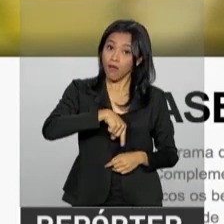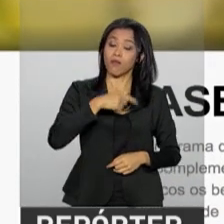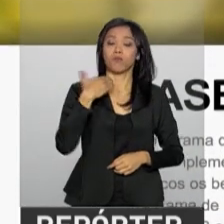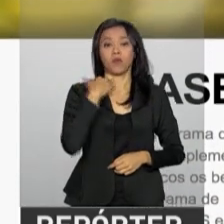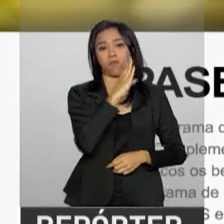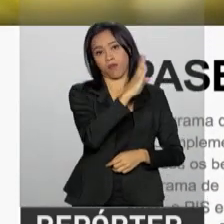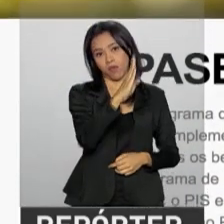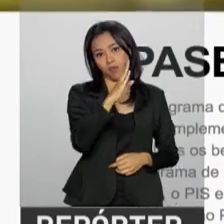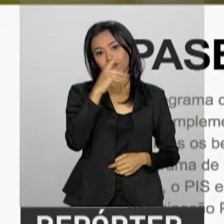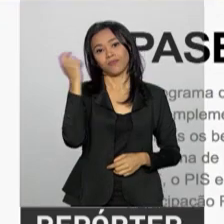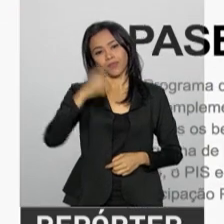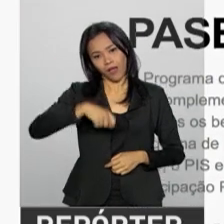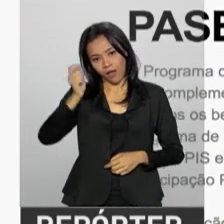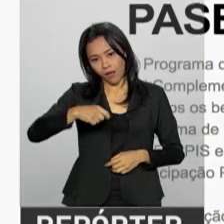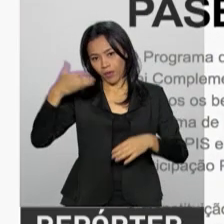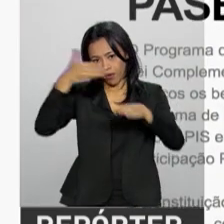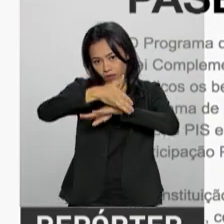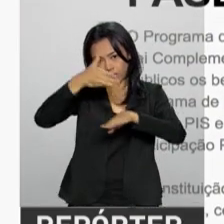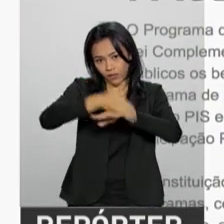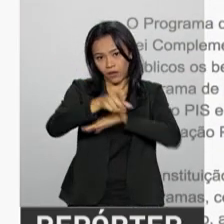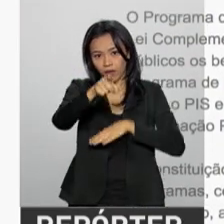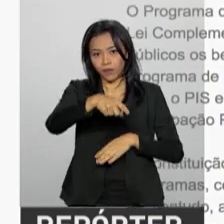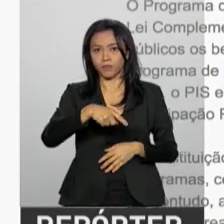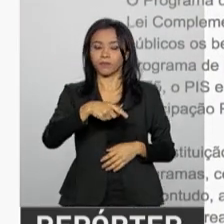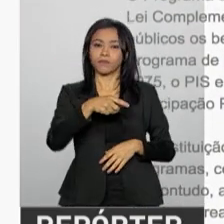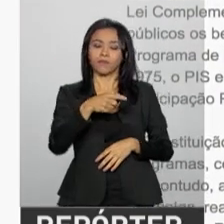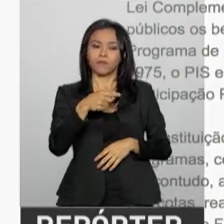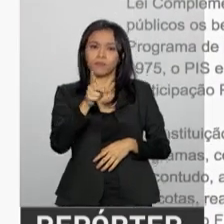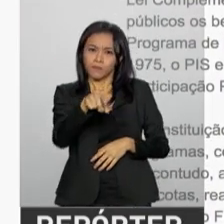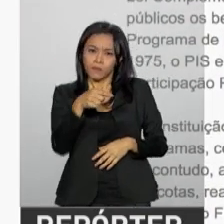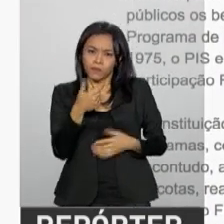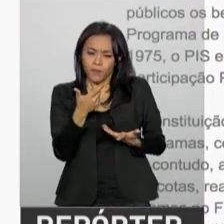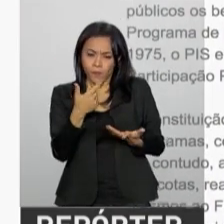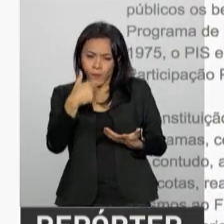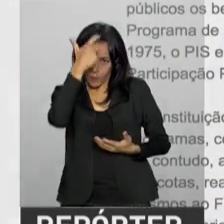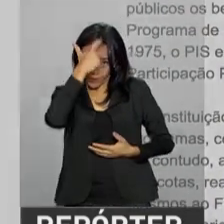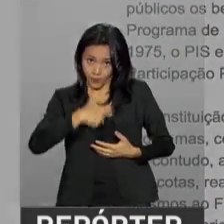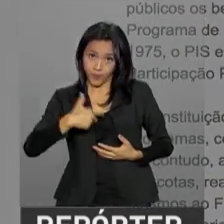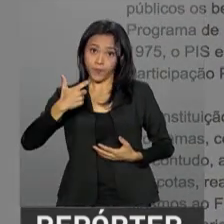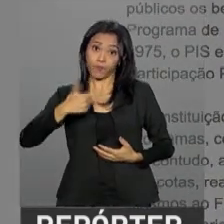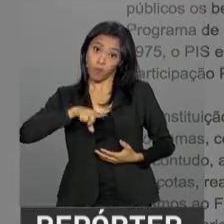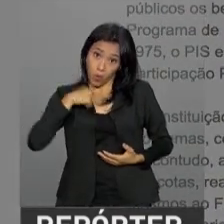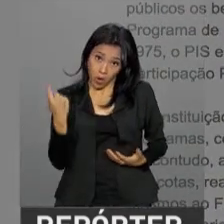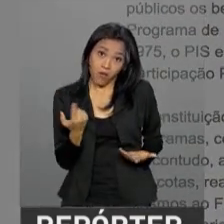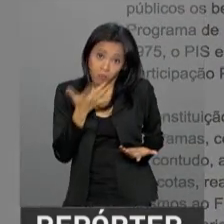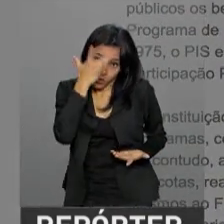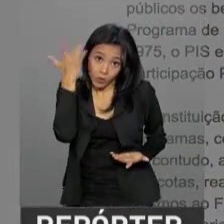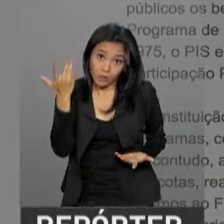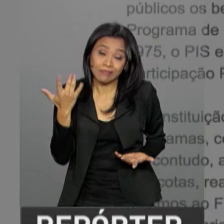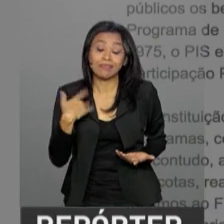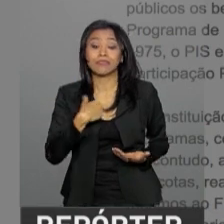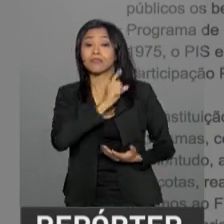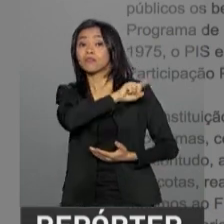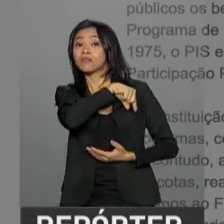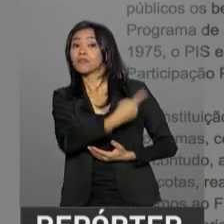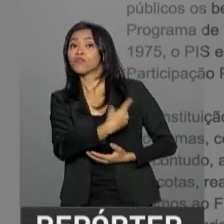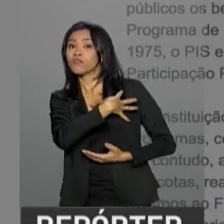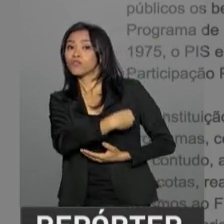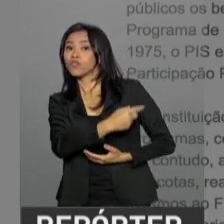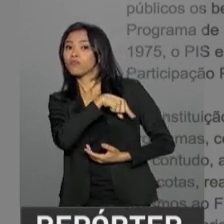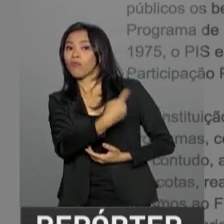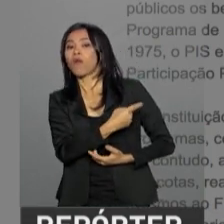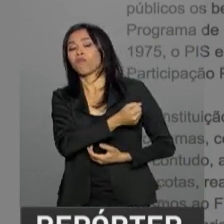é possível fazer essa consulta nos terminais de autoatendimento caso o titular da conta tenha morrido os herdeiros poderão